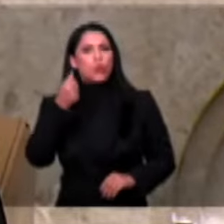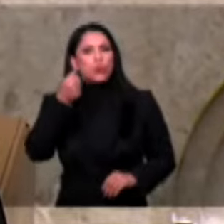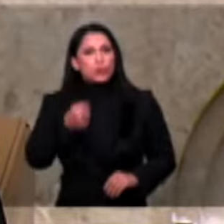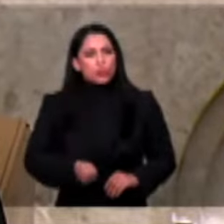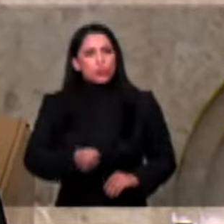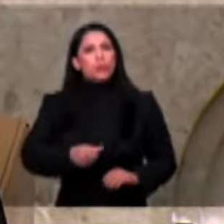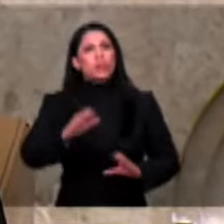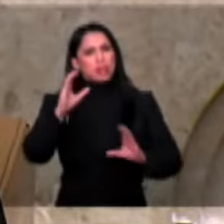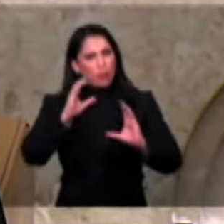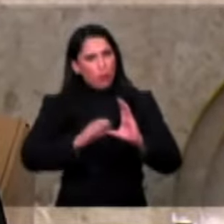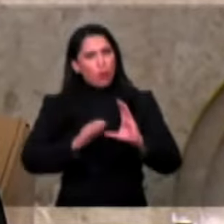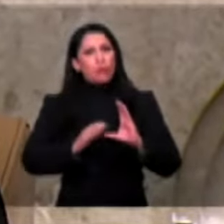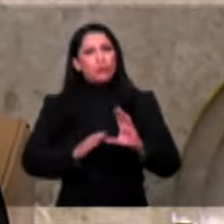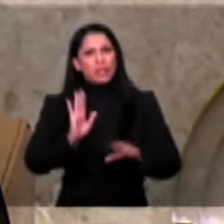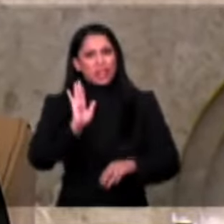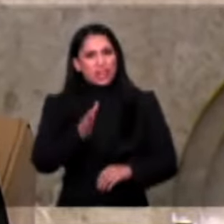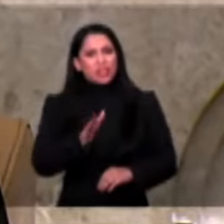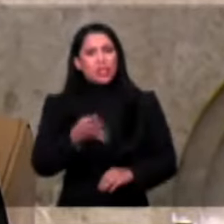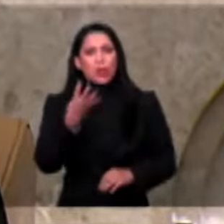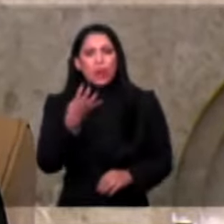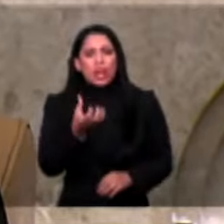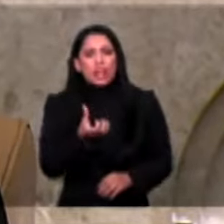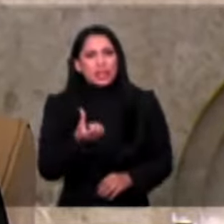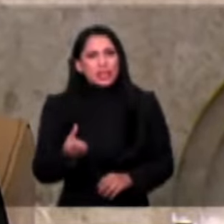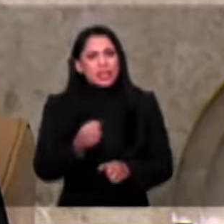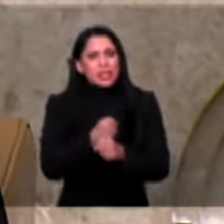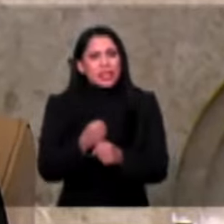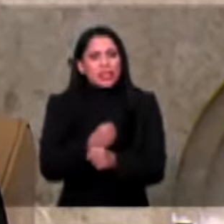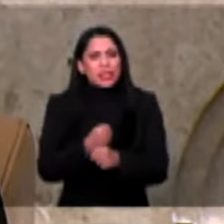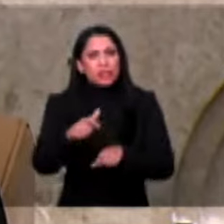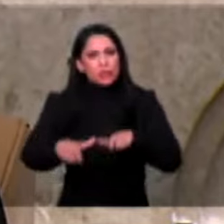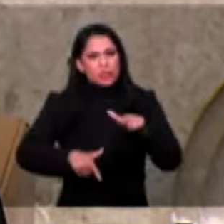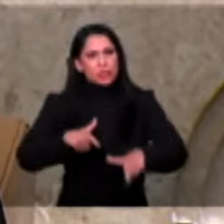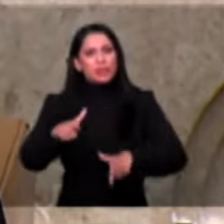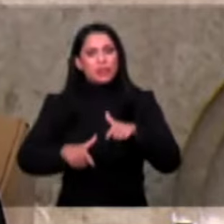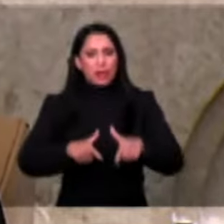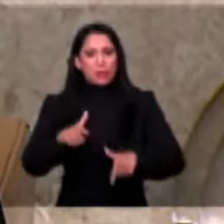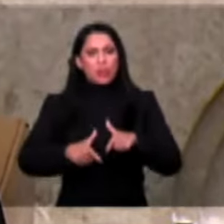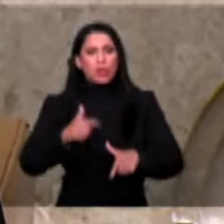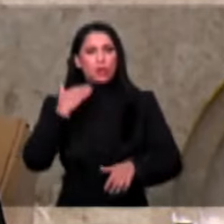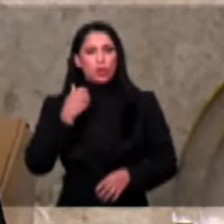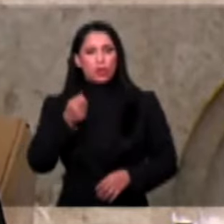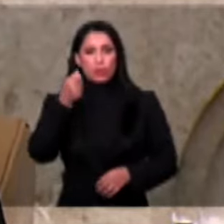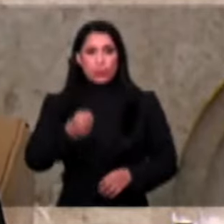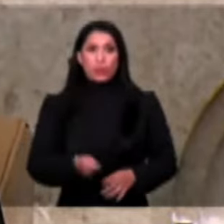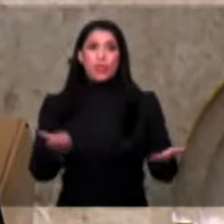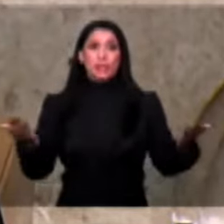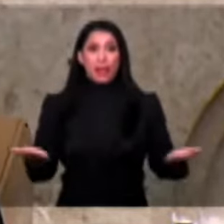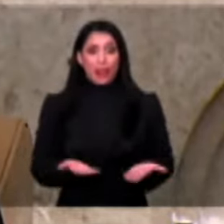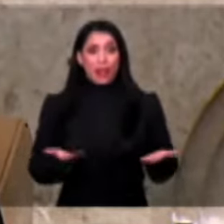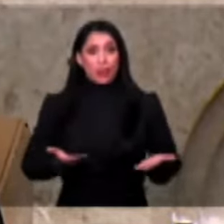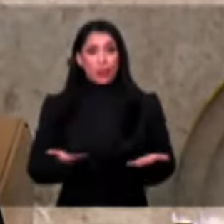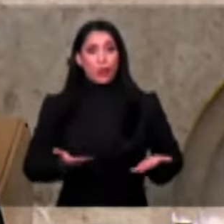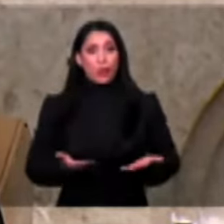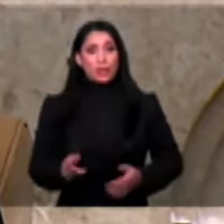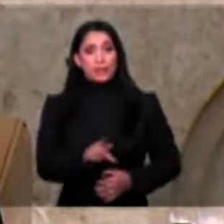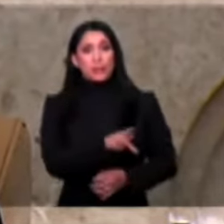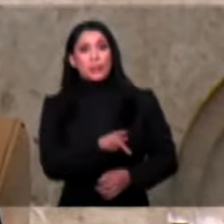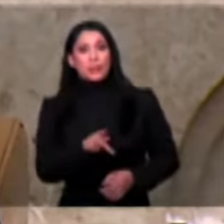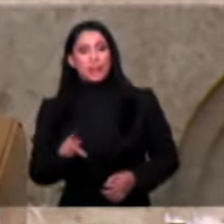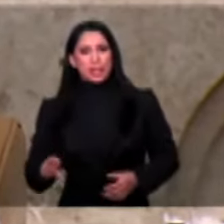há 46 anos no exercício da jurisdição, esteja a assumir a chefia do